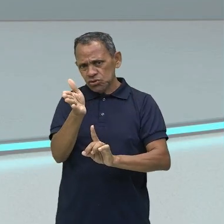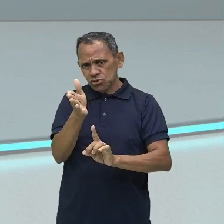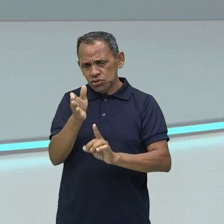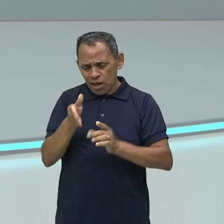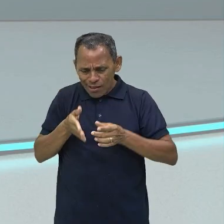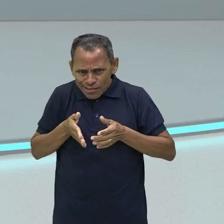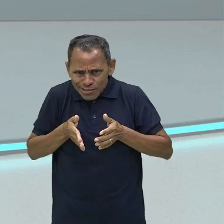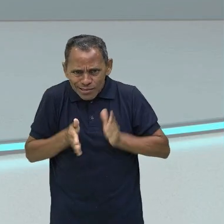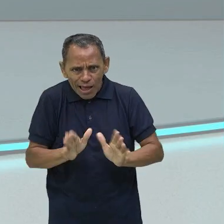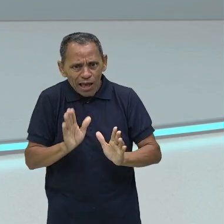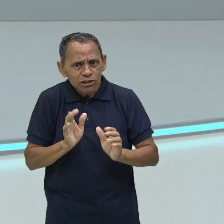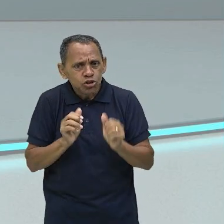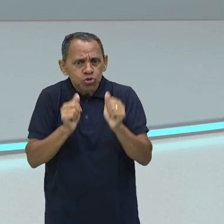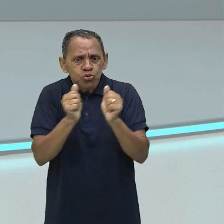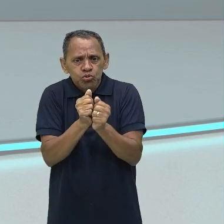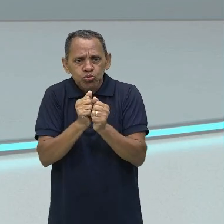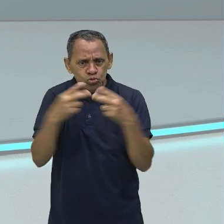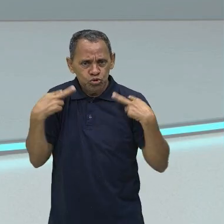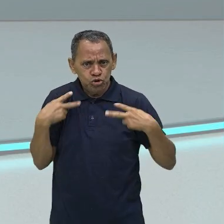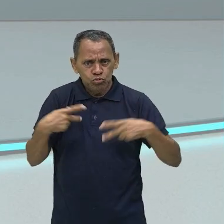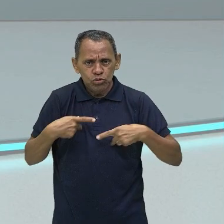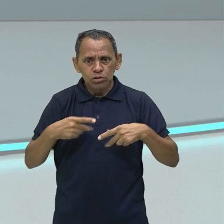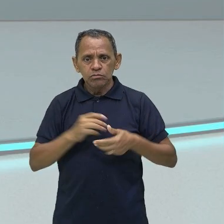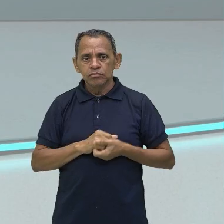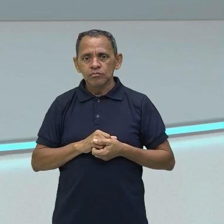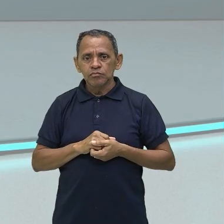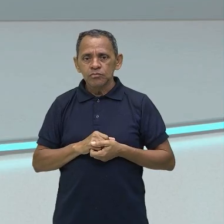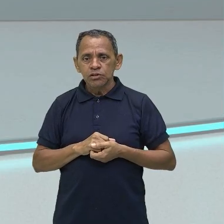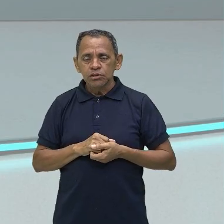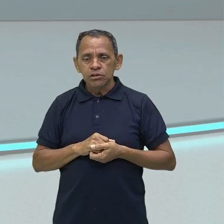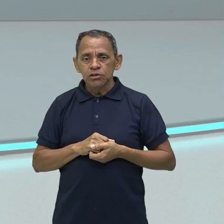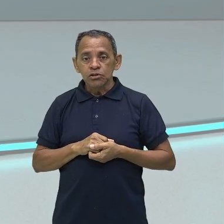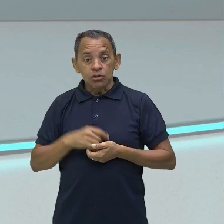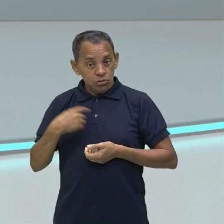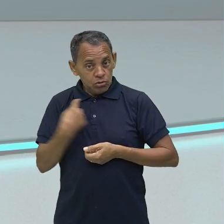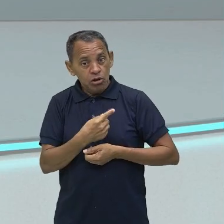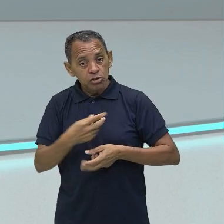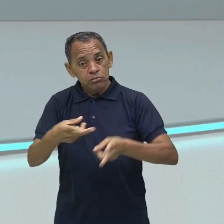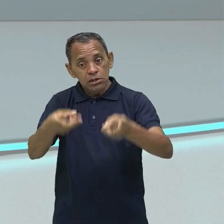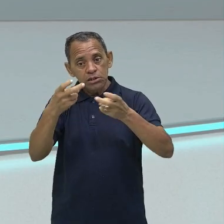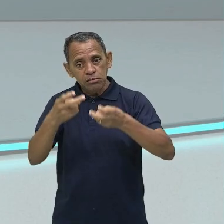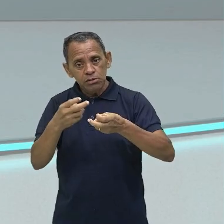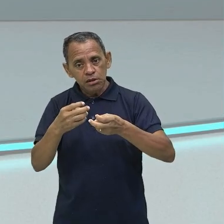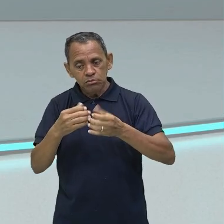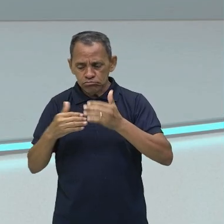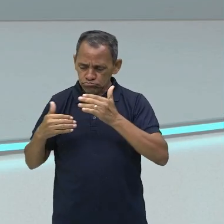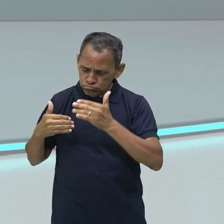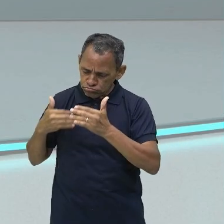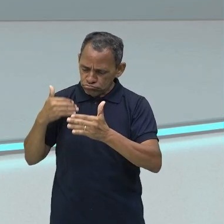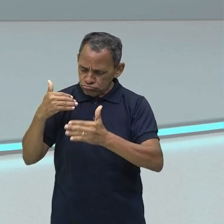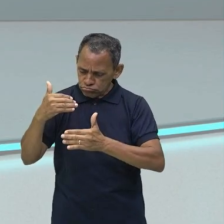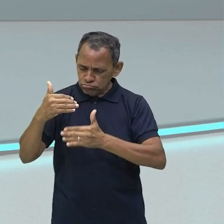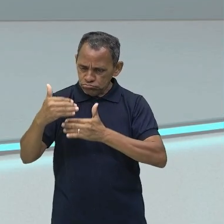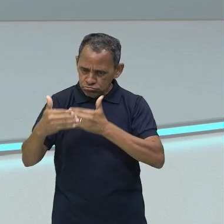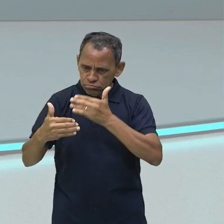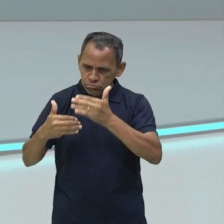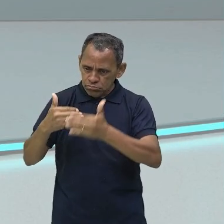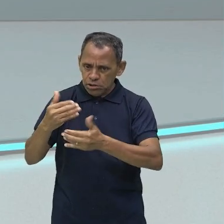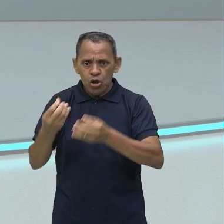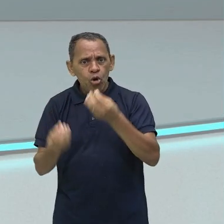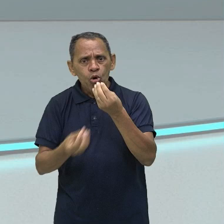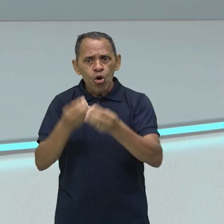Porque conforme o entendimento, a gente vai percebendo que ela vai trazendo formas da gente